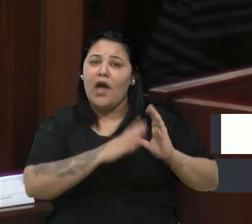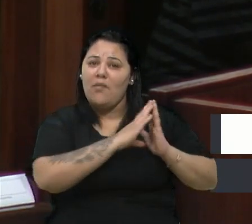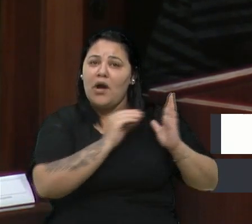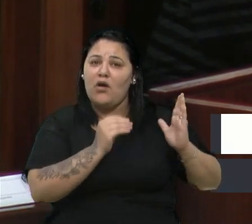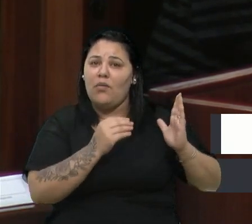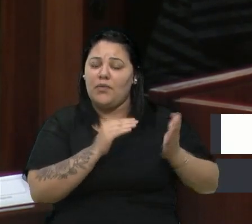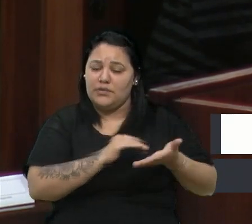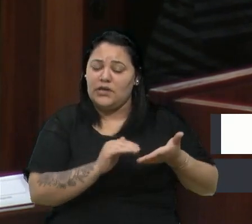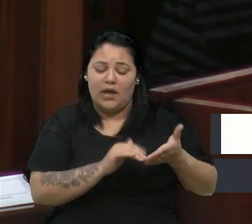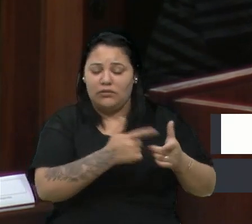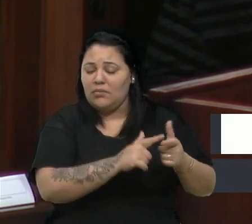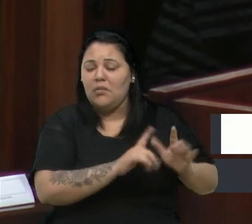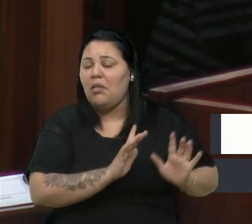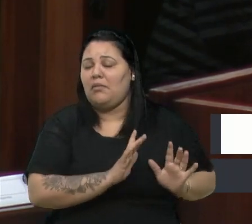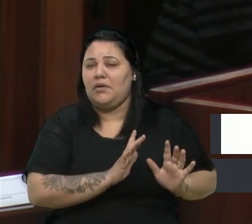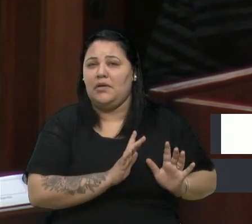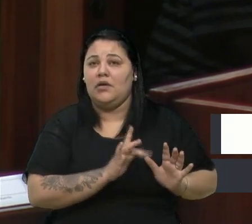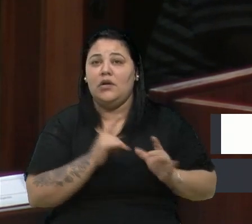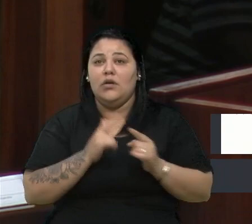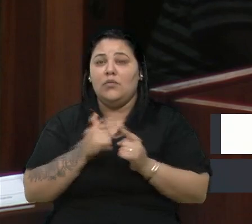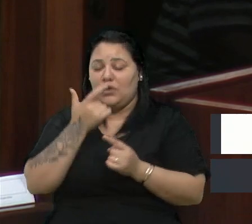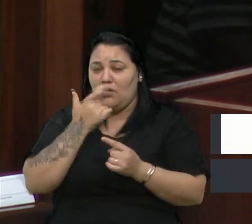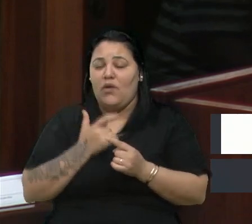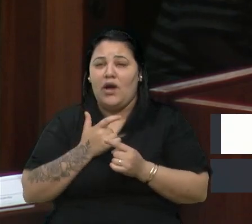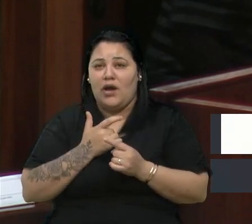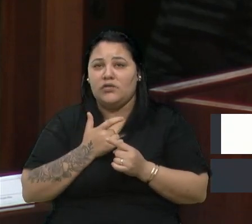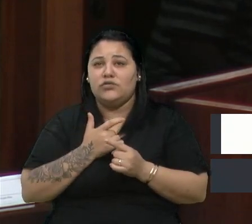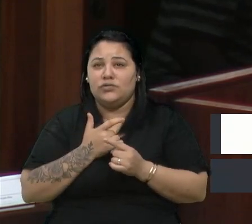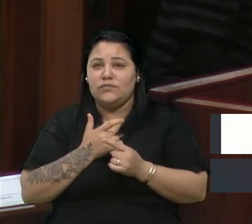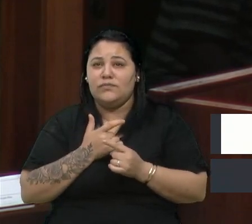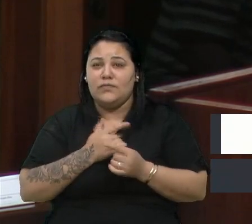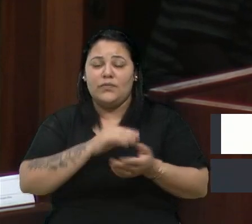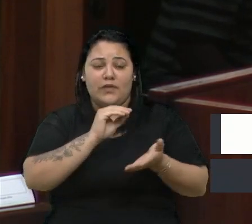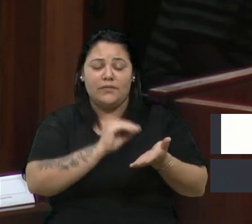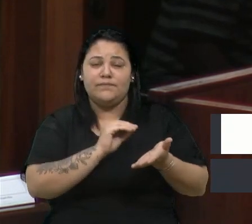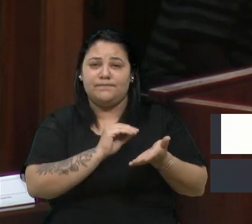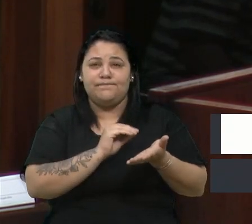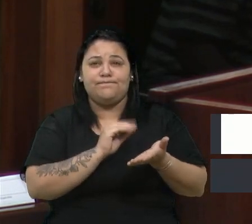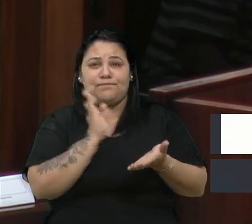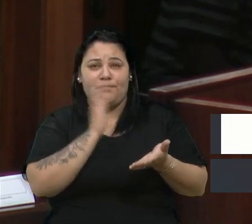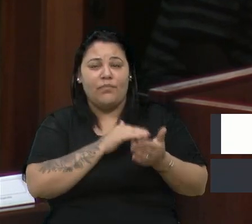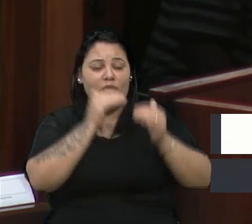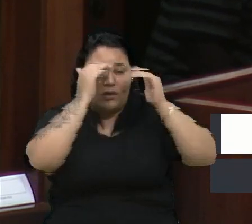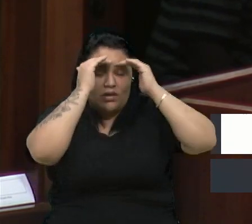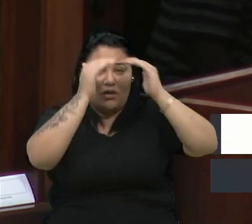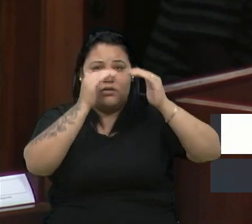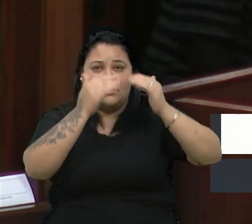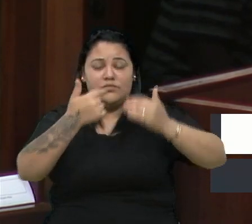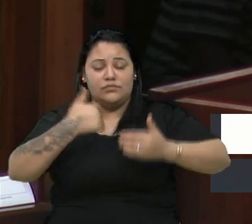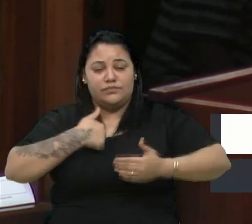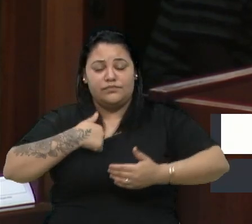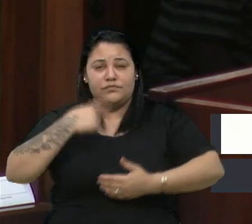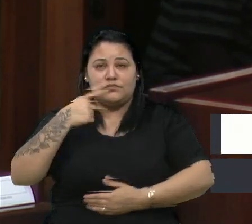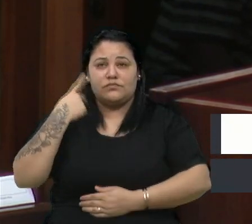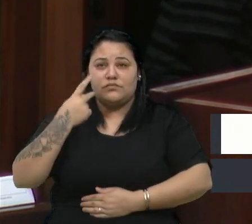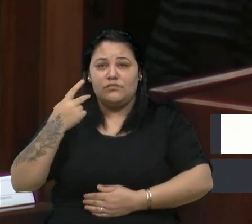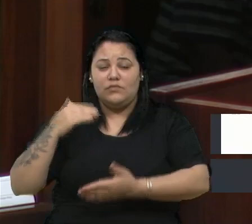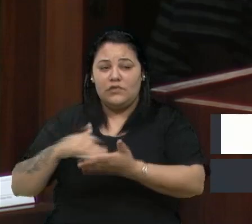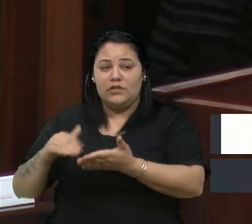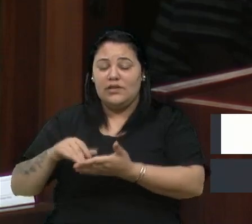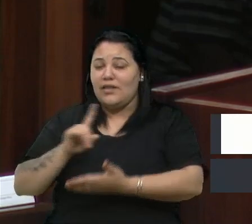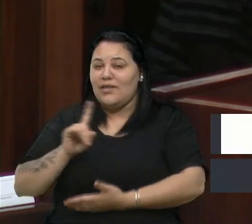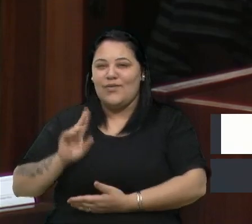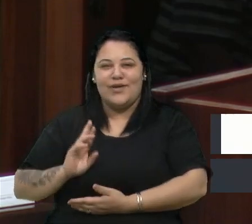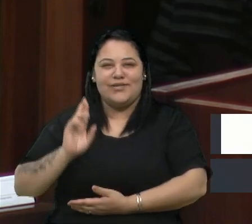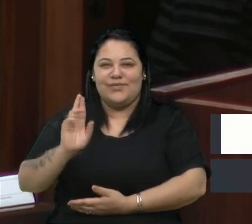secretária. Porque eu acho um profundo desrespeito com esse vereador que os secretários não respondam,